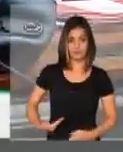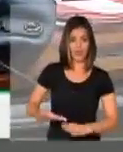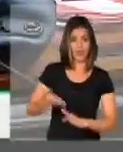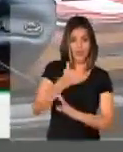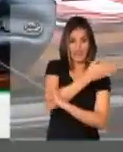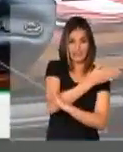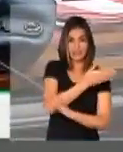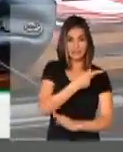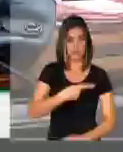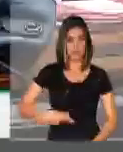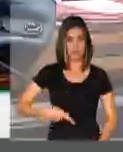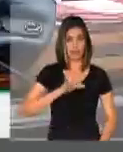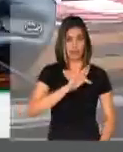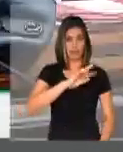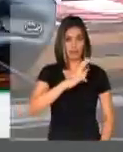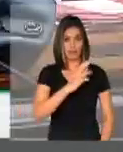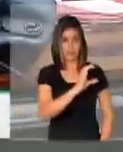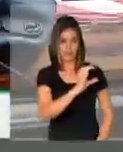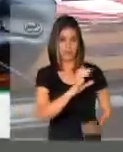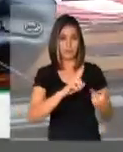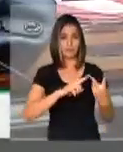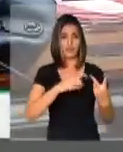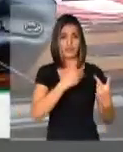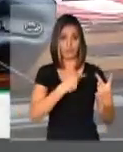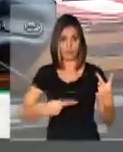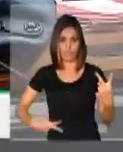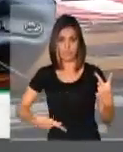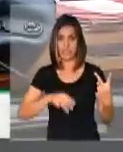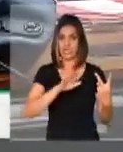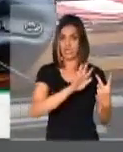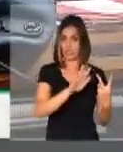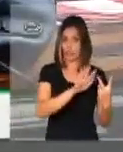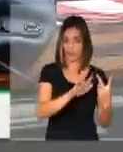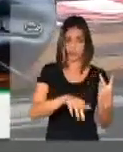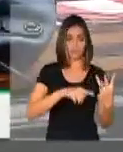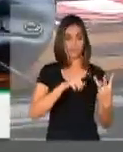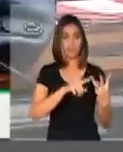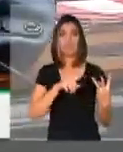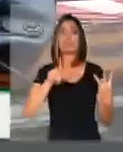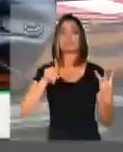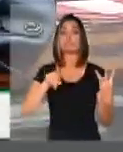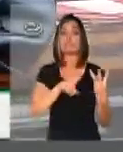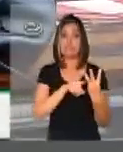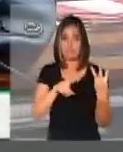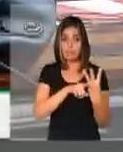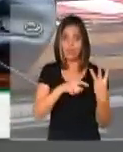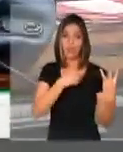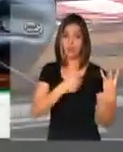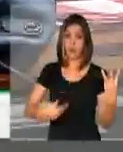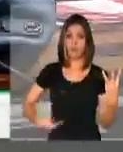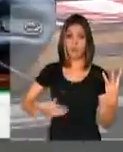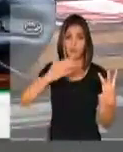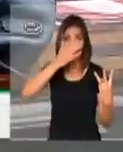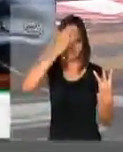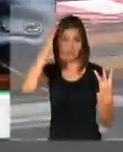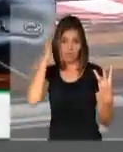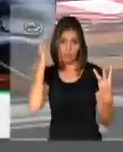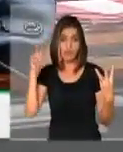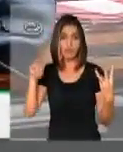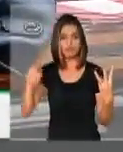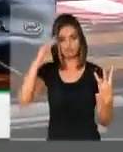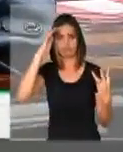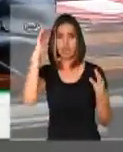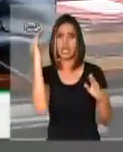Henrique, no governo Lula e até mesmo no governo Temer, se respeitou